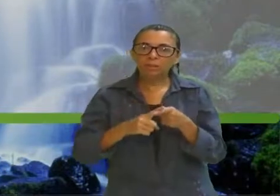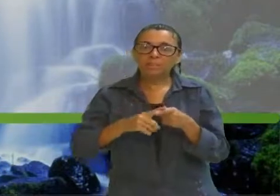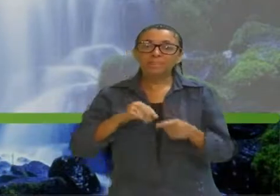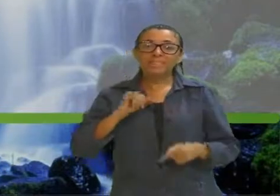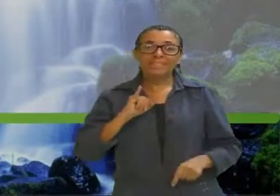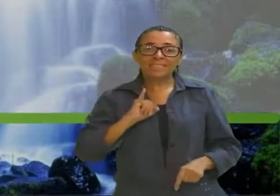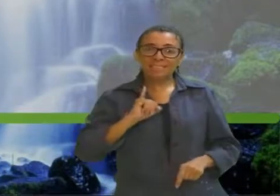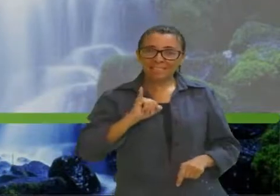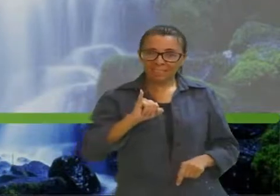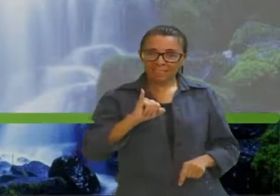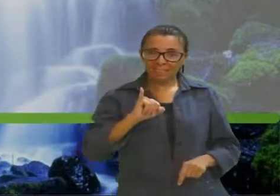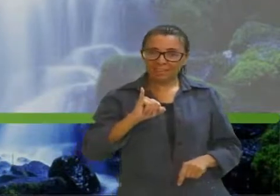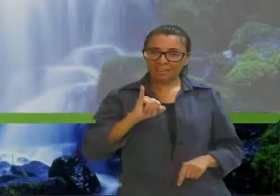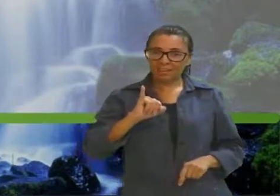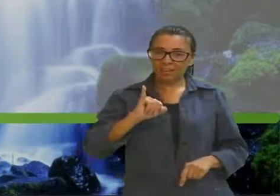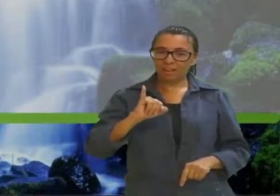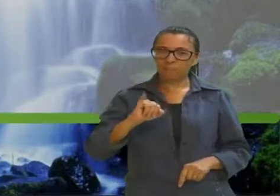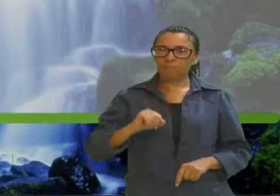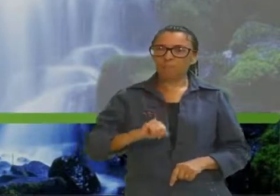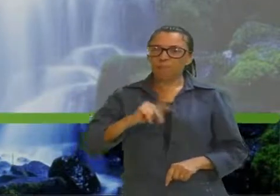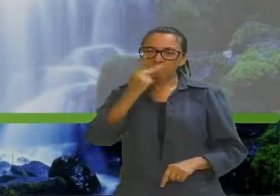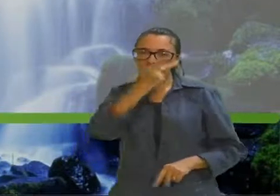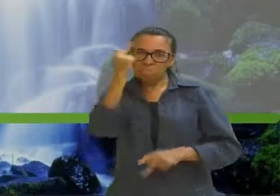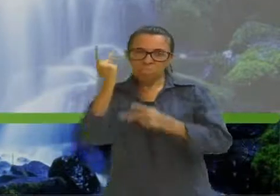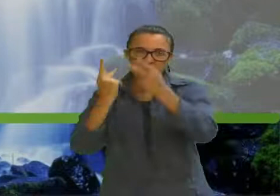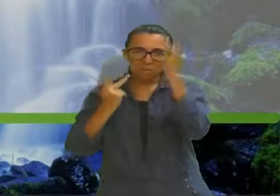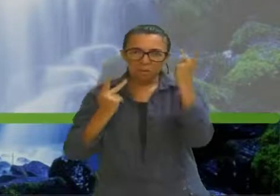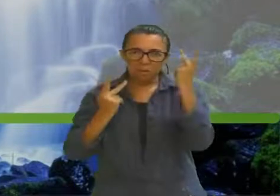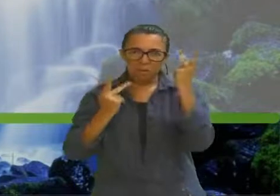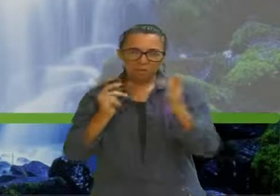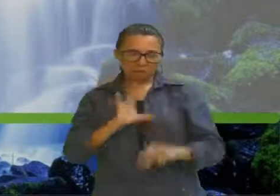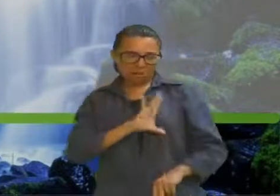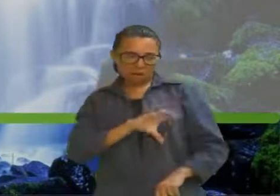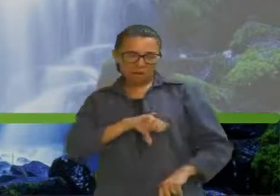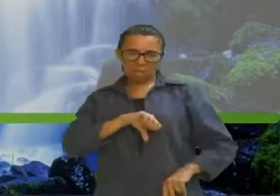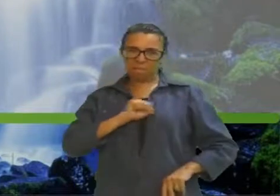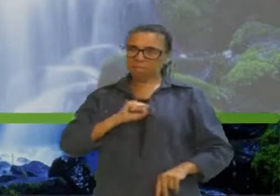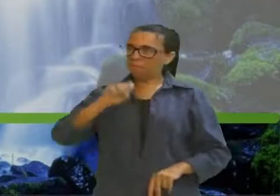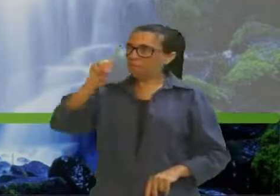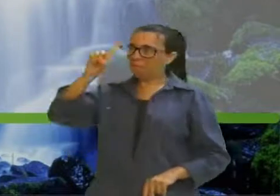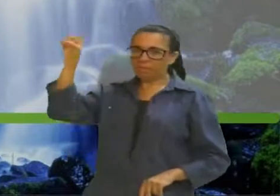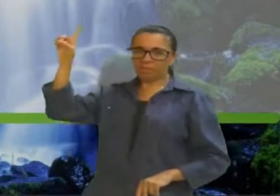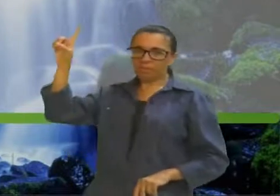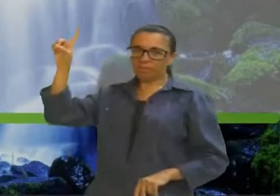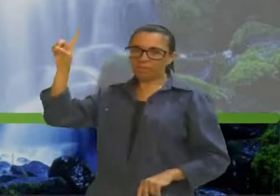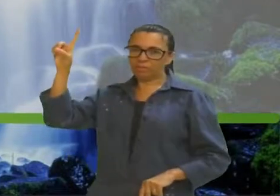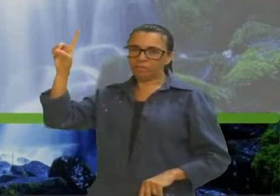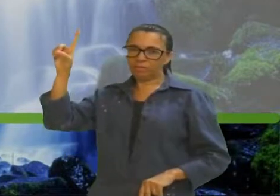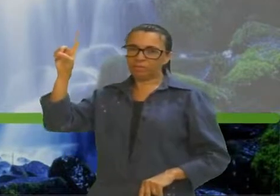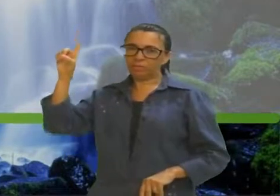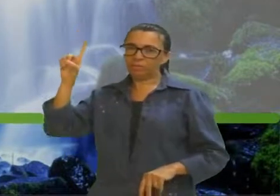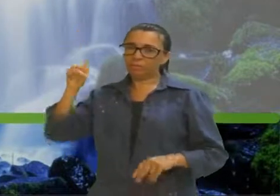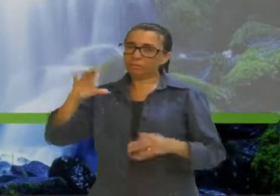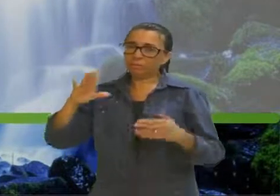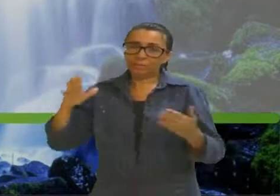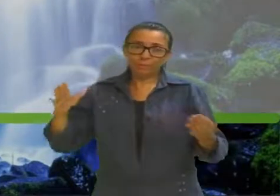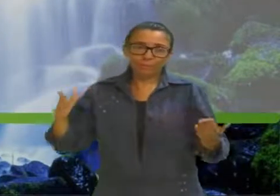o seguinte, que o primeiro mandamento, na verdade, é amar Deus sobre todas as coisas. E nós